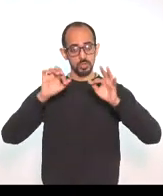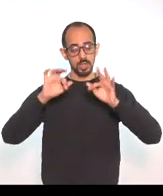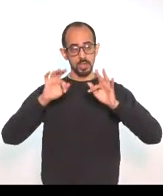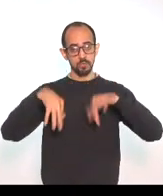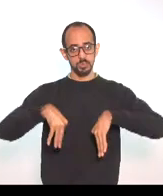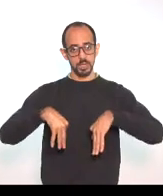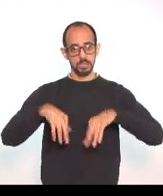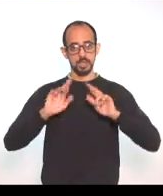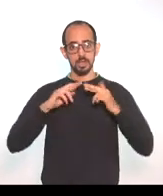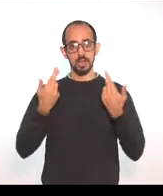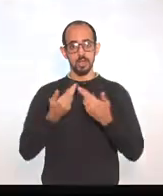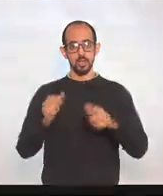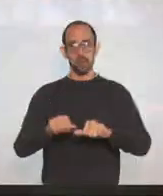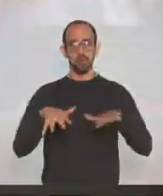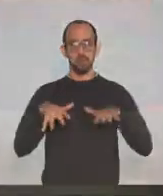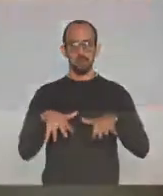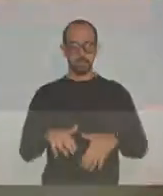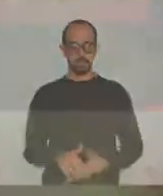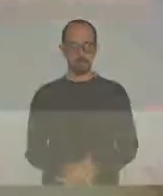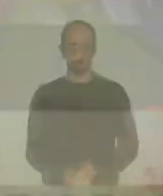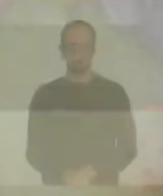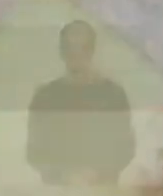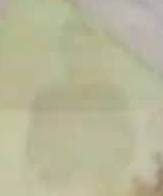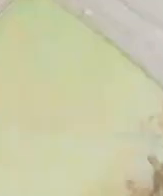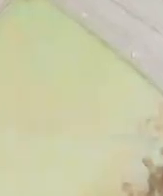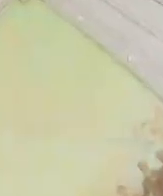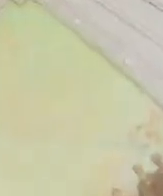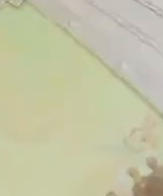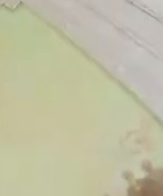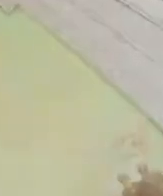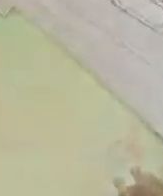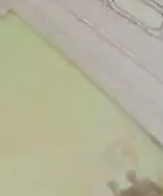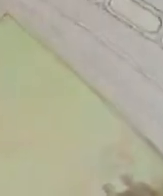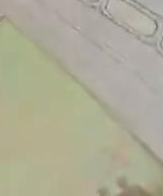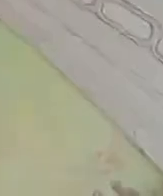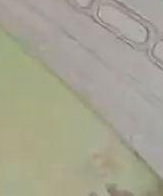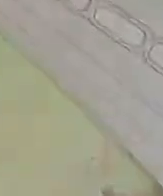presente audiência pública E